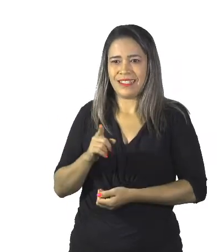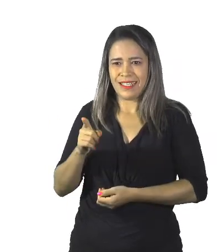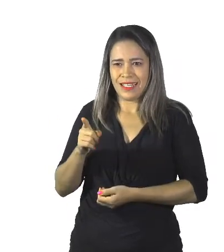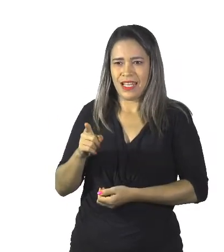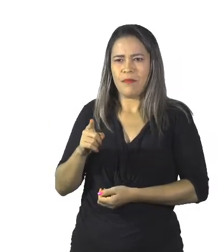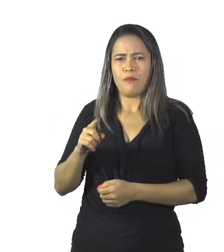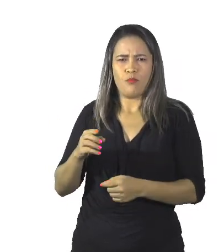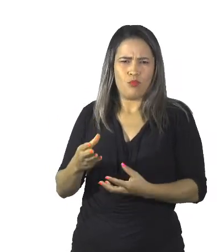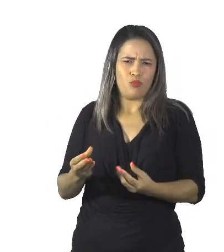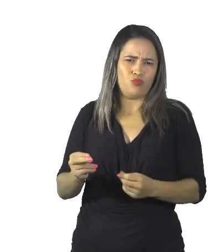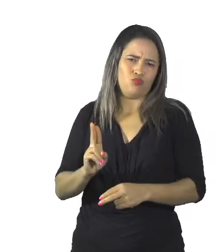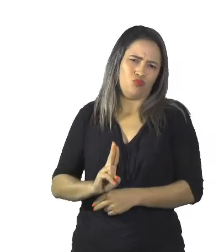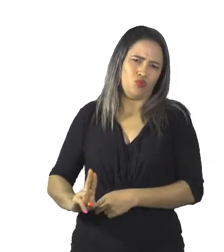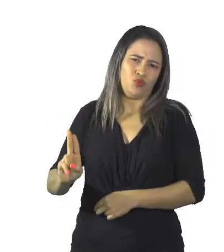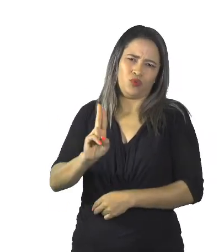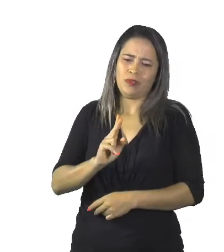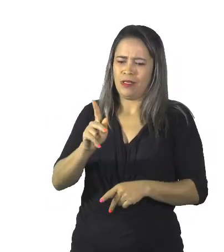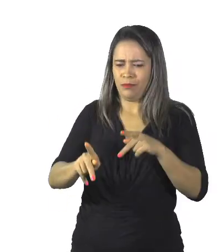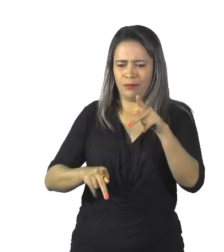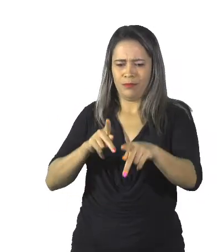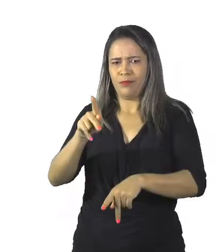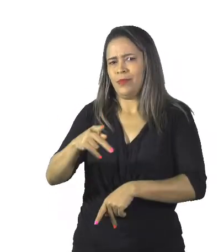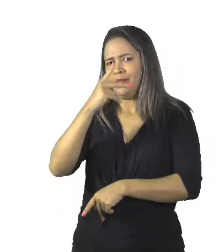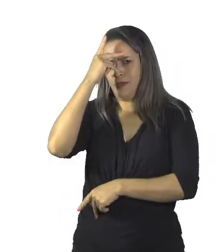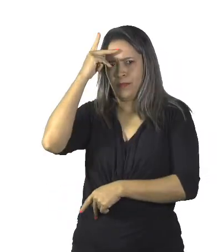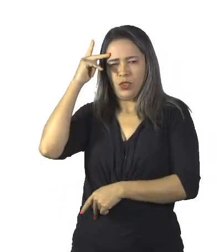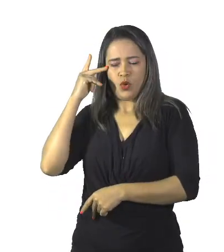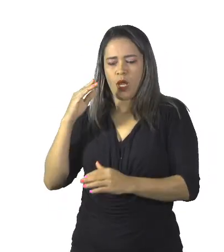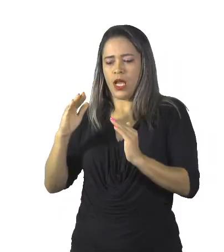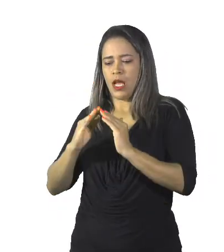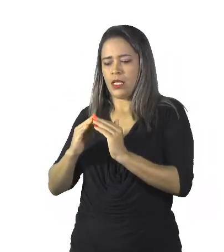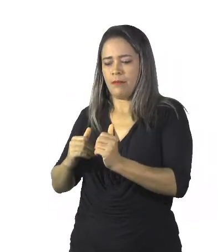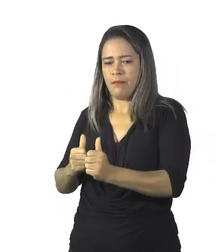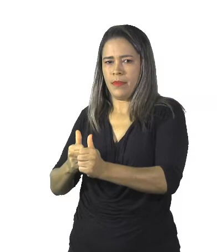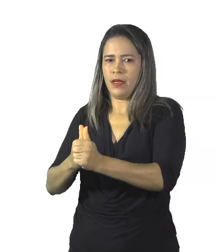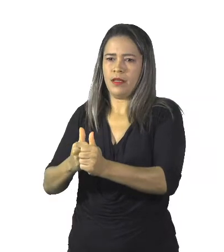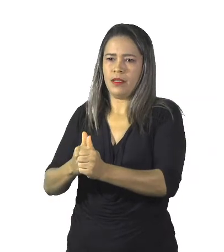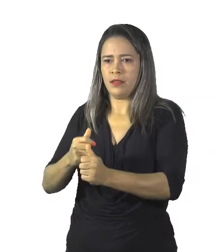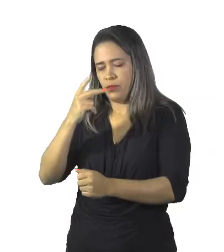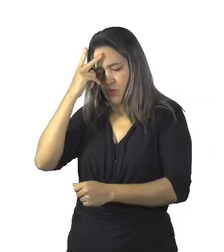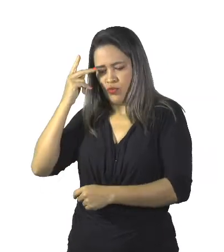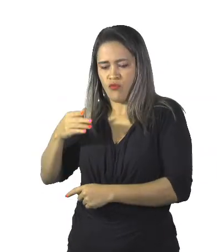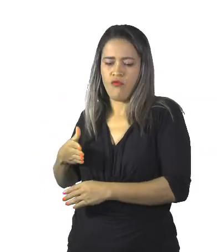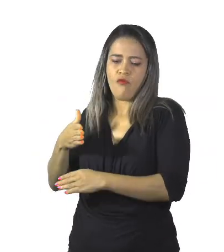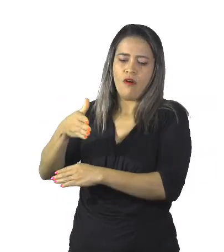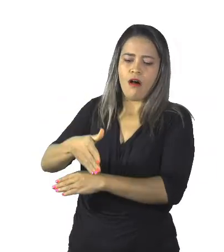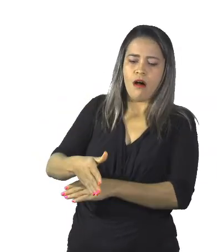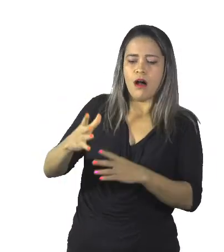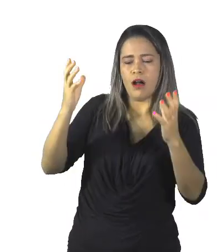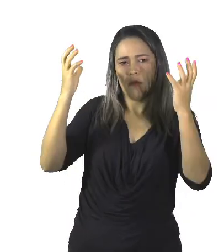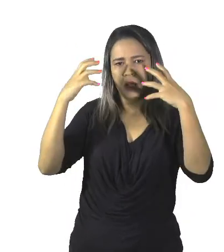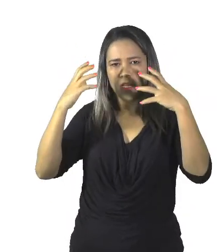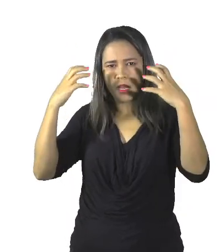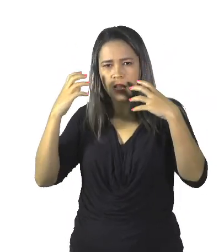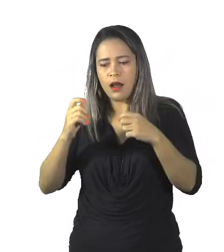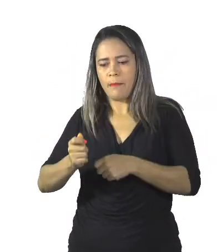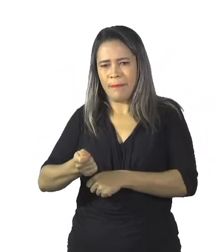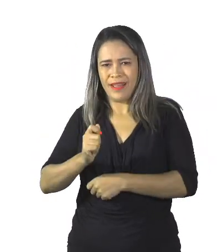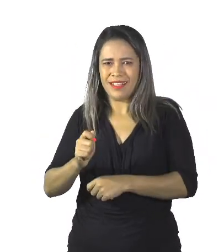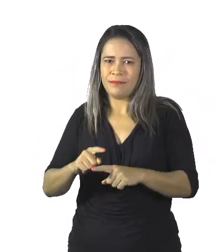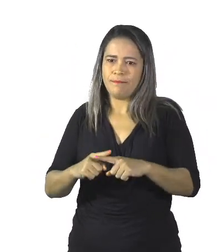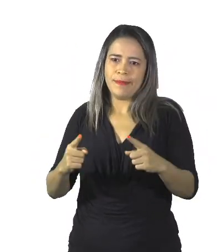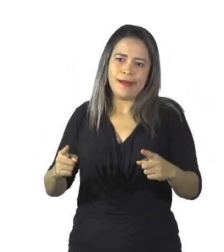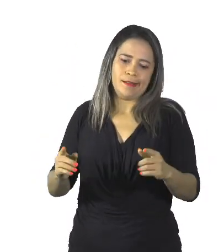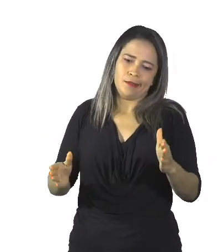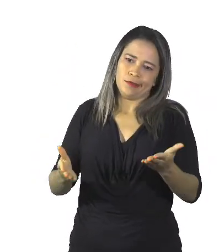bastante usado pela população que mora próximo. As pessoas vão a esse lugar, tomam banho, elas pescam, mas